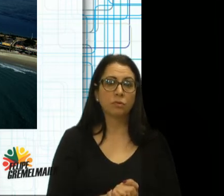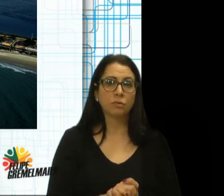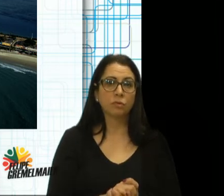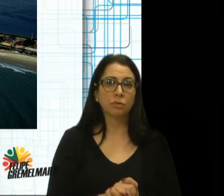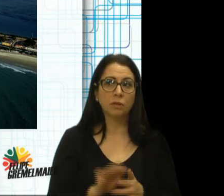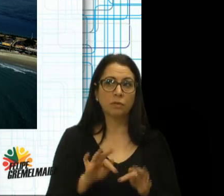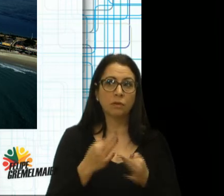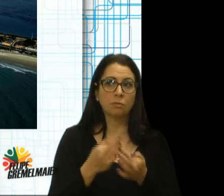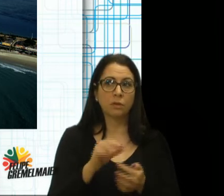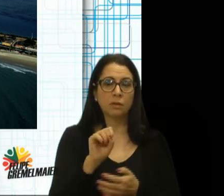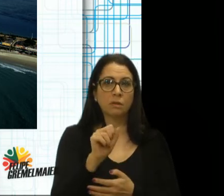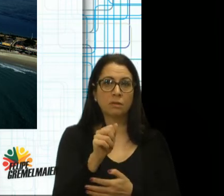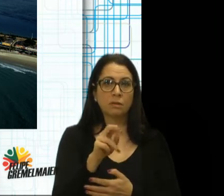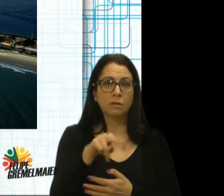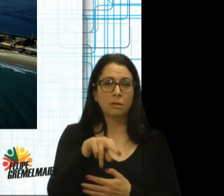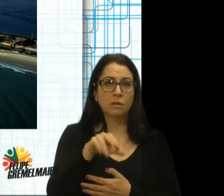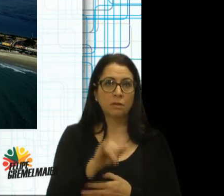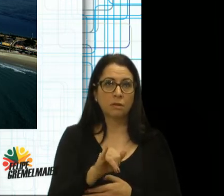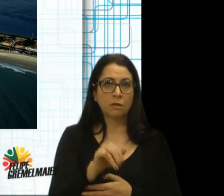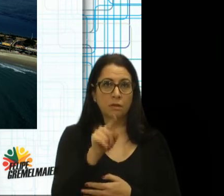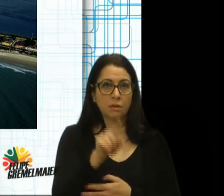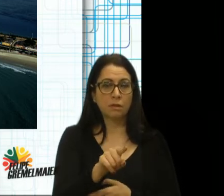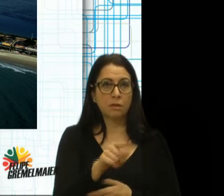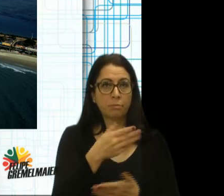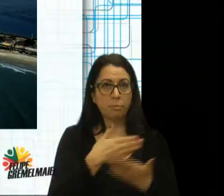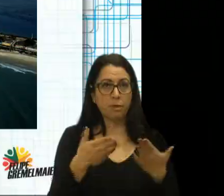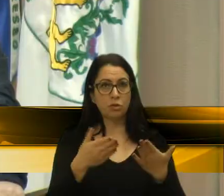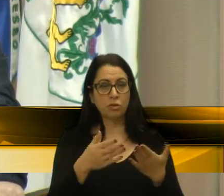família Sarney perdia a eleição era em São Luís do Maranhão.